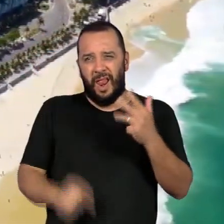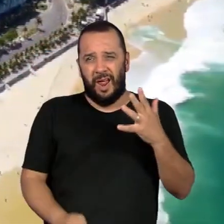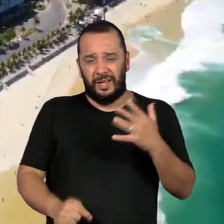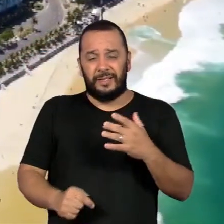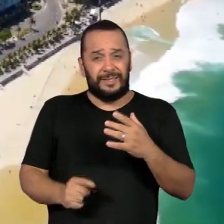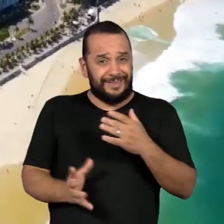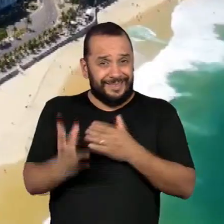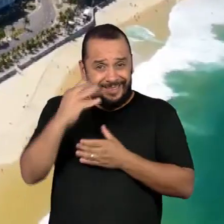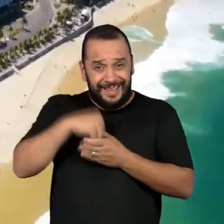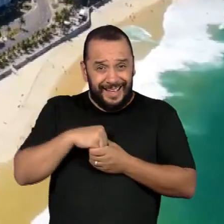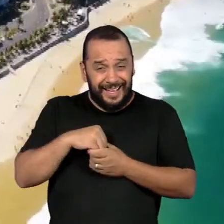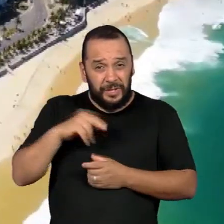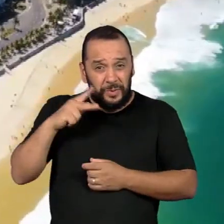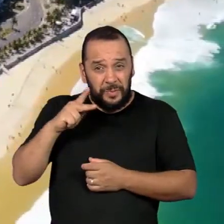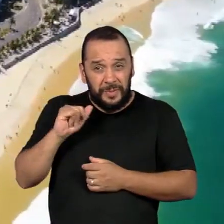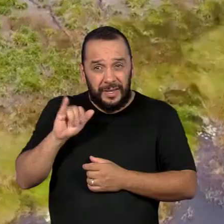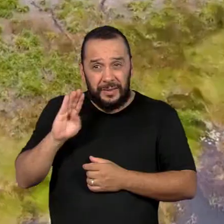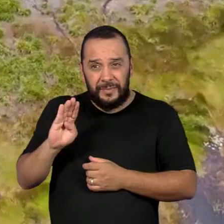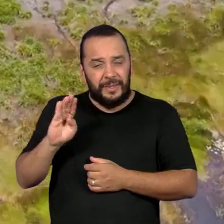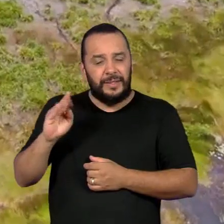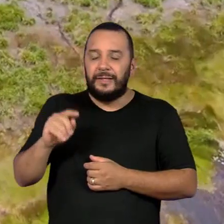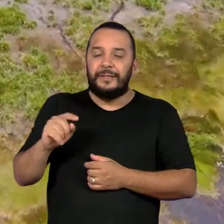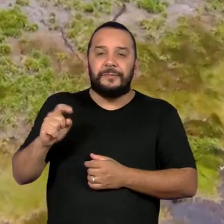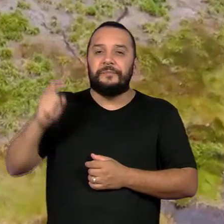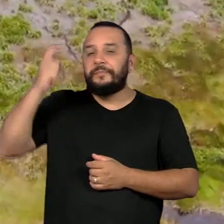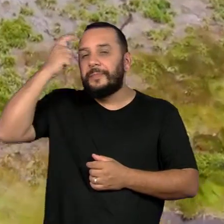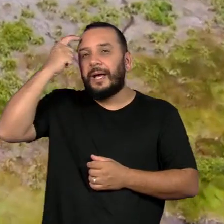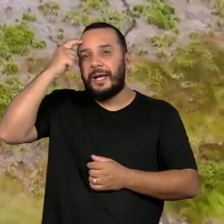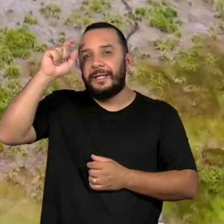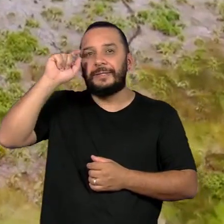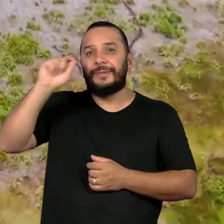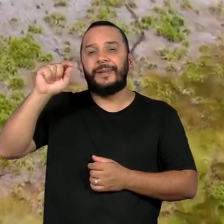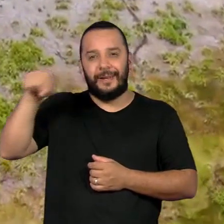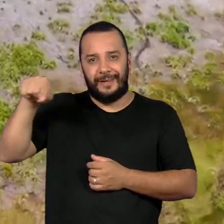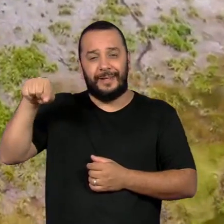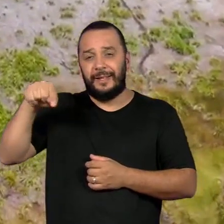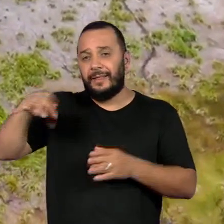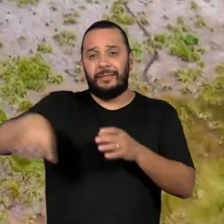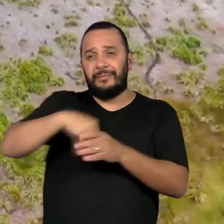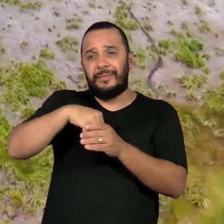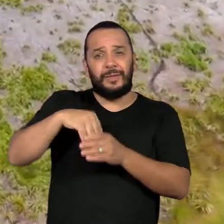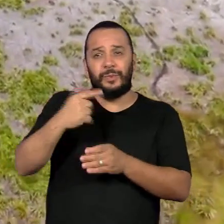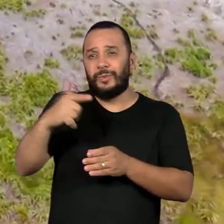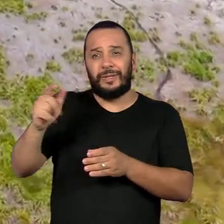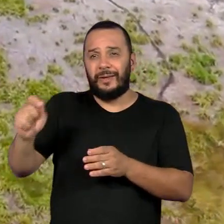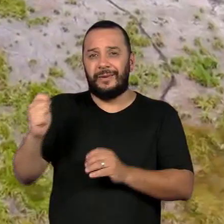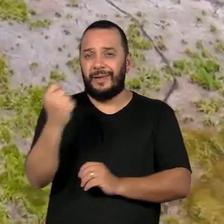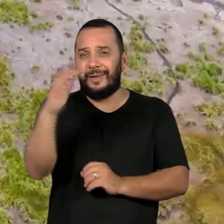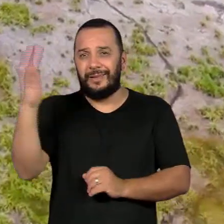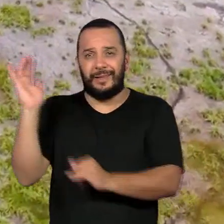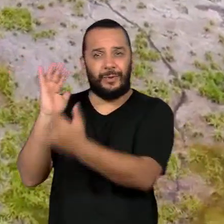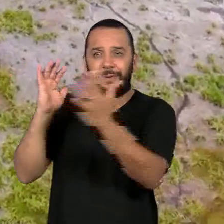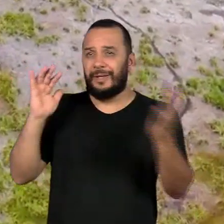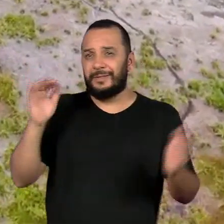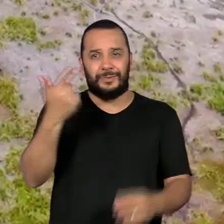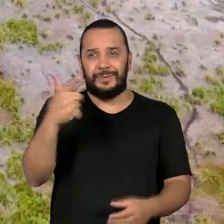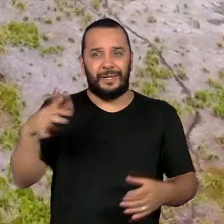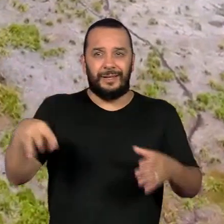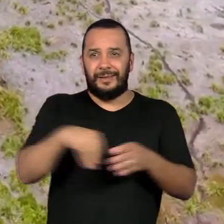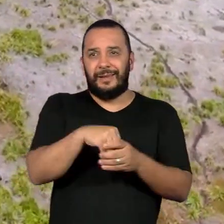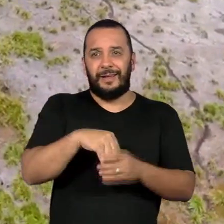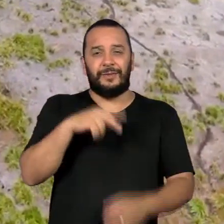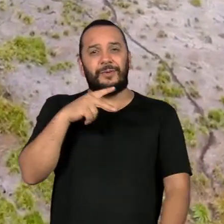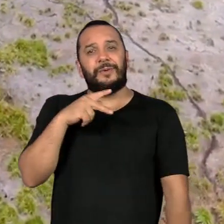consideram no seu devido valor e na sua devida qualidade e quantidade os ativos da nossa natureza, ou seja, os ativos